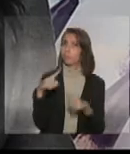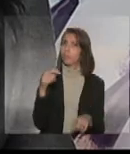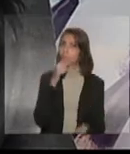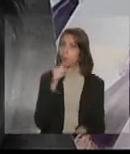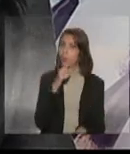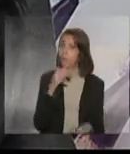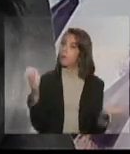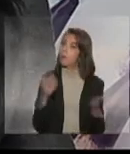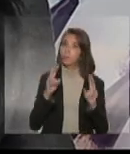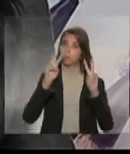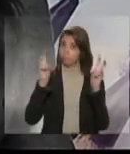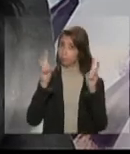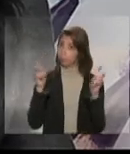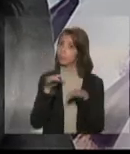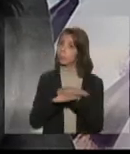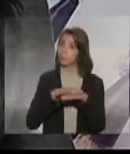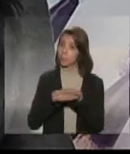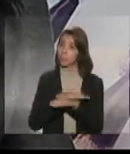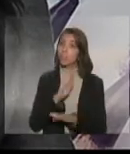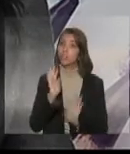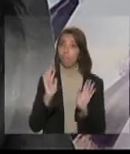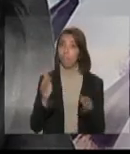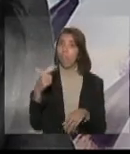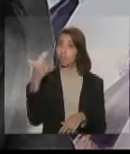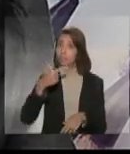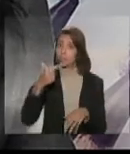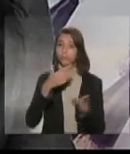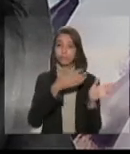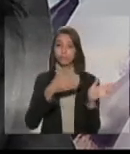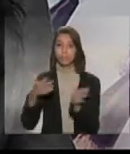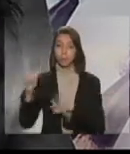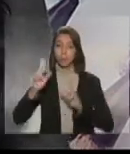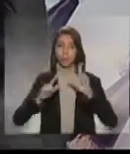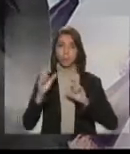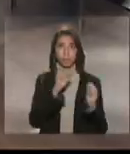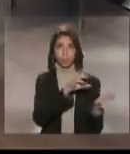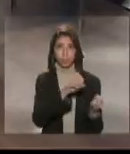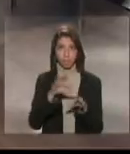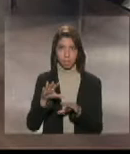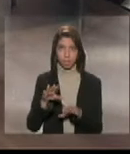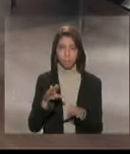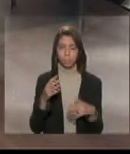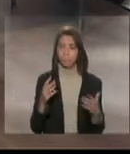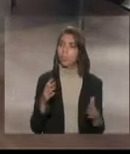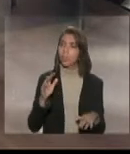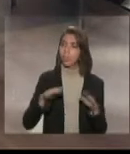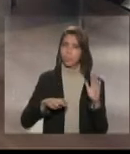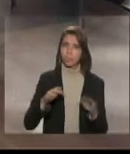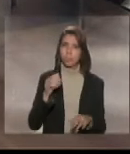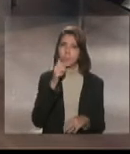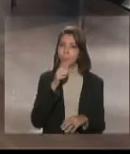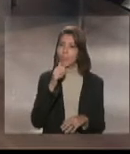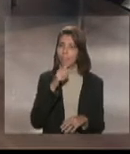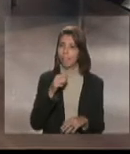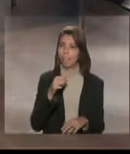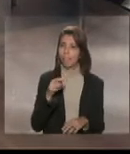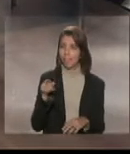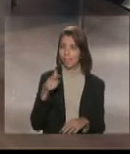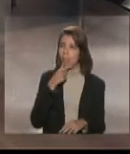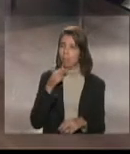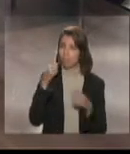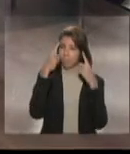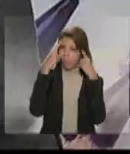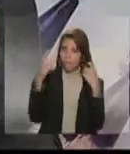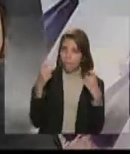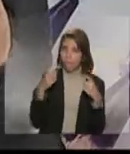mulheres esse é o nosso assunto de hoje nós estamos no segundo bloco da educação quer dizer à mulher muitas vezes ela não abandona aquele homem